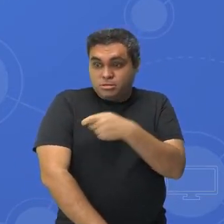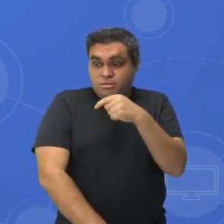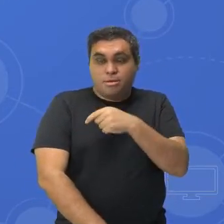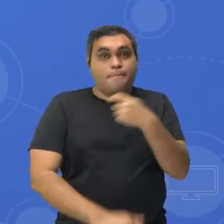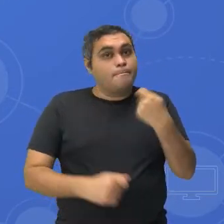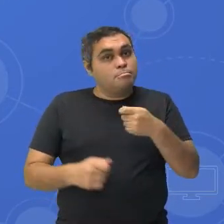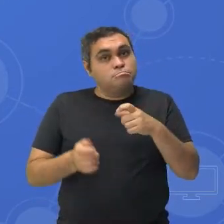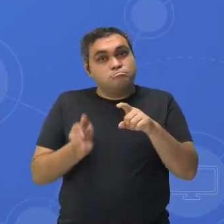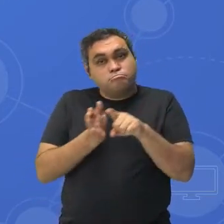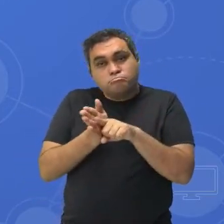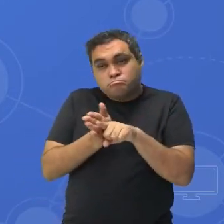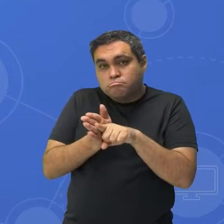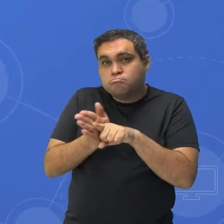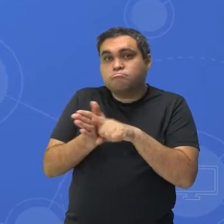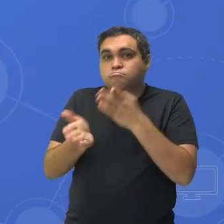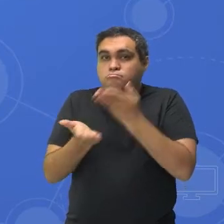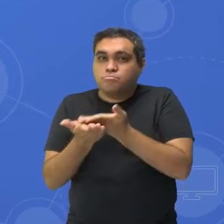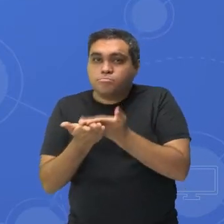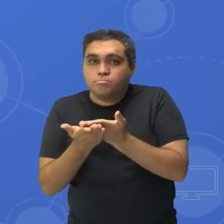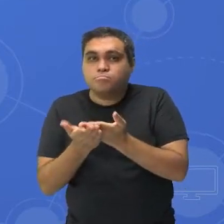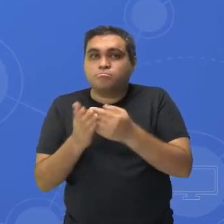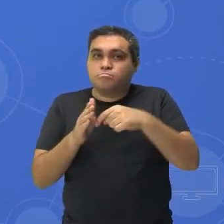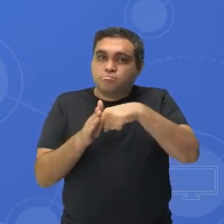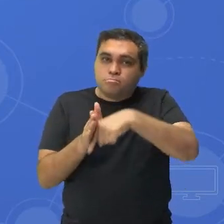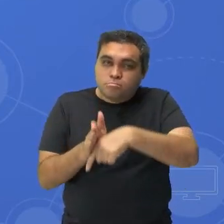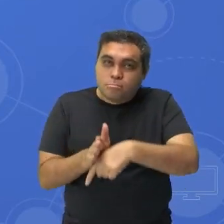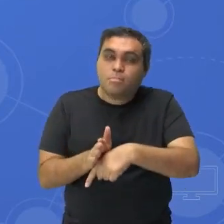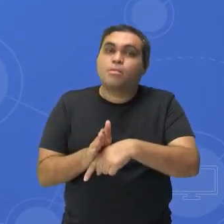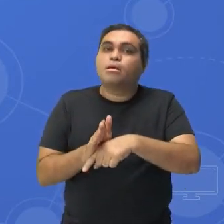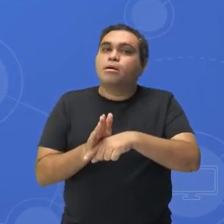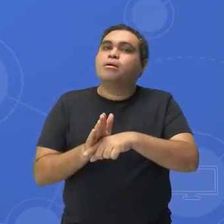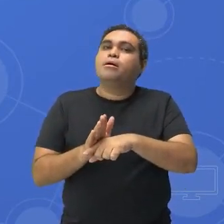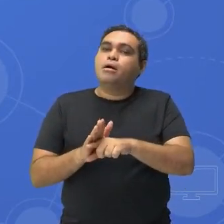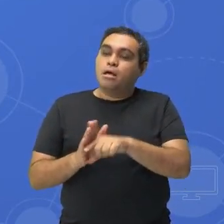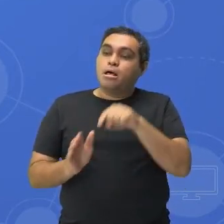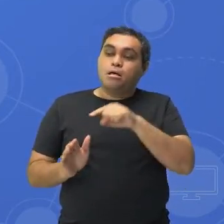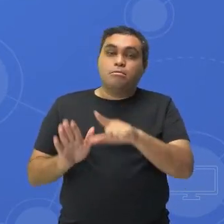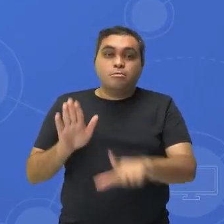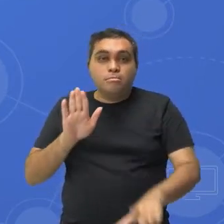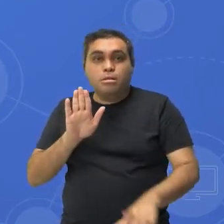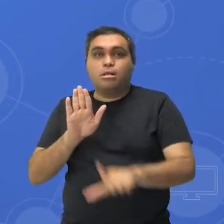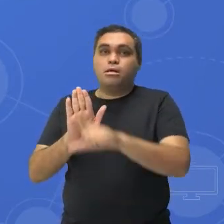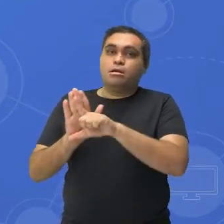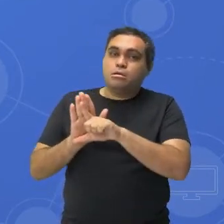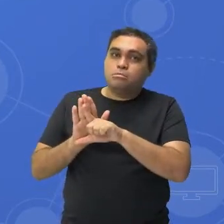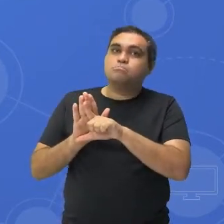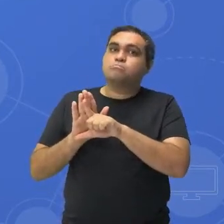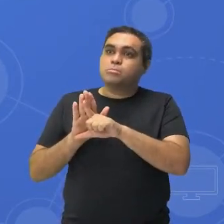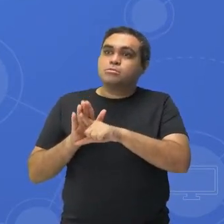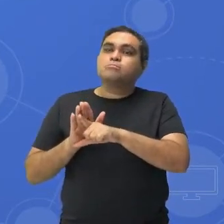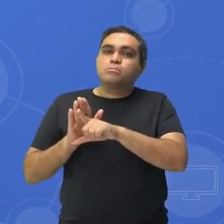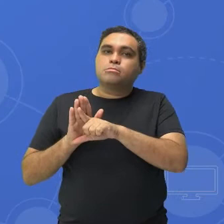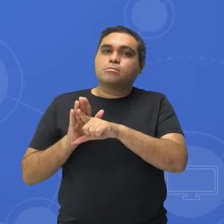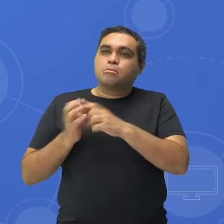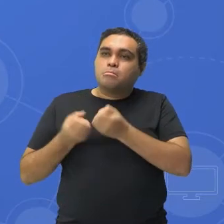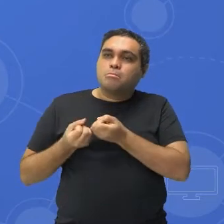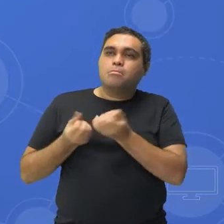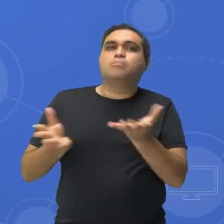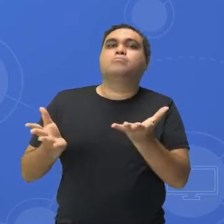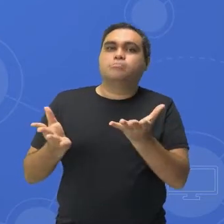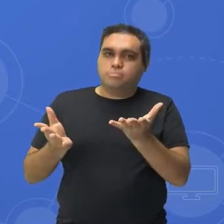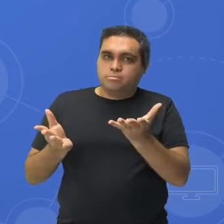pesquisada, aprofundada, para que se tornasse uma lei, para que se fosse,